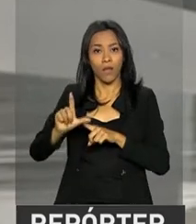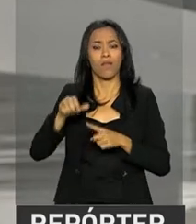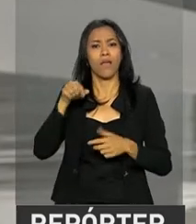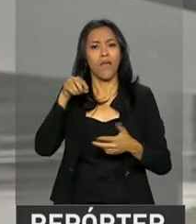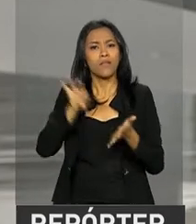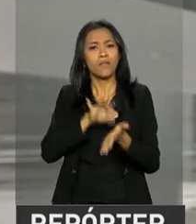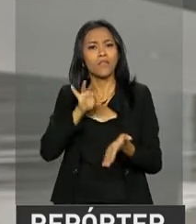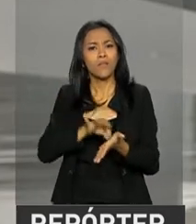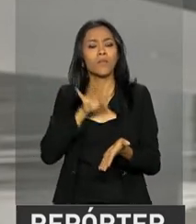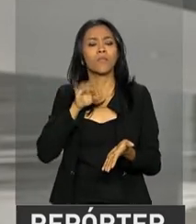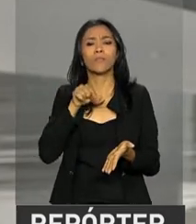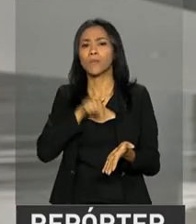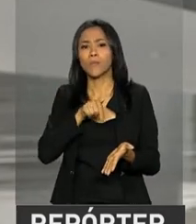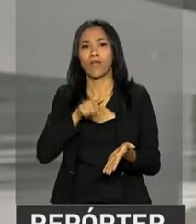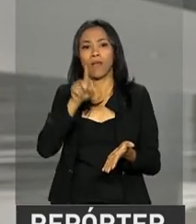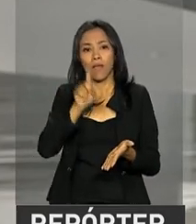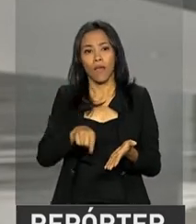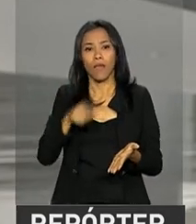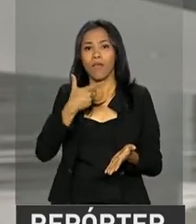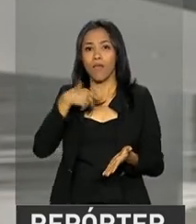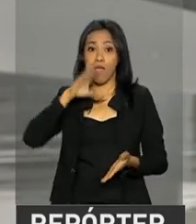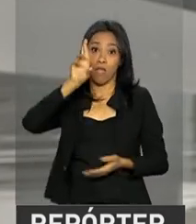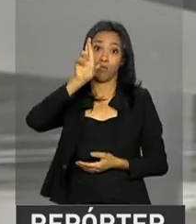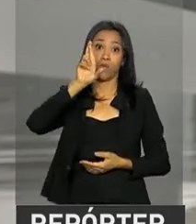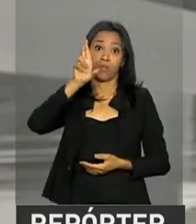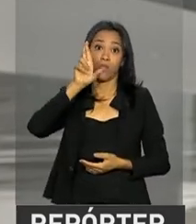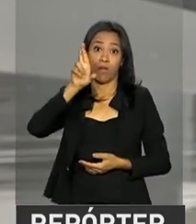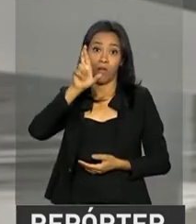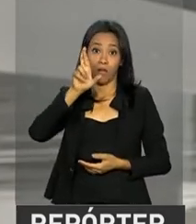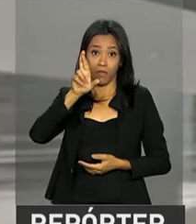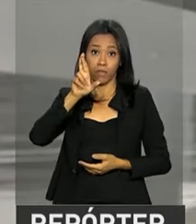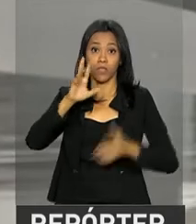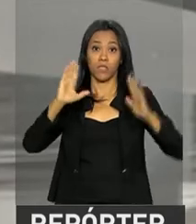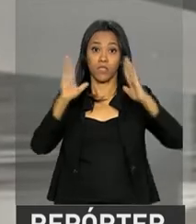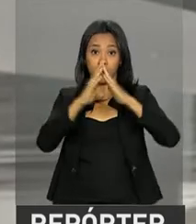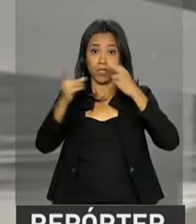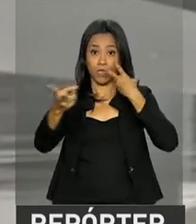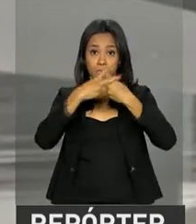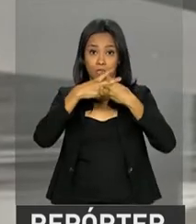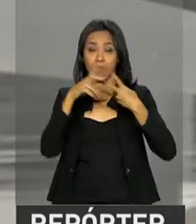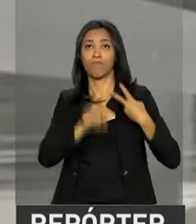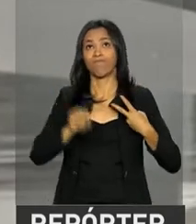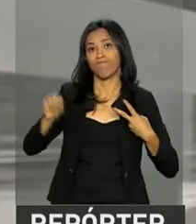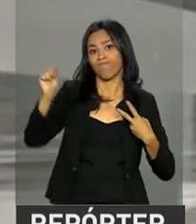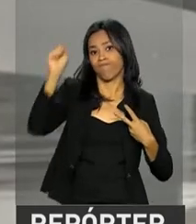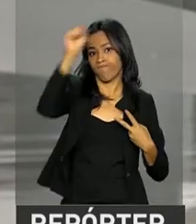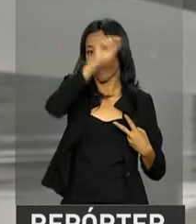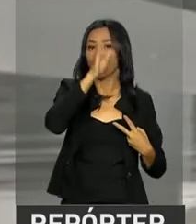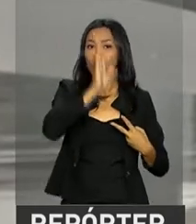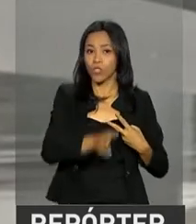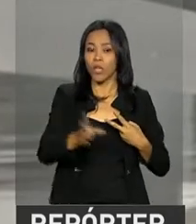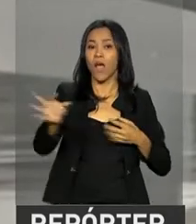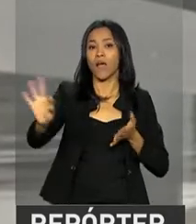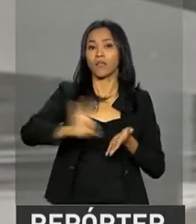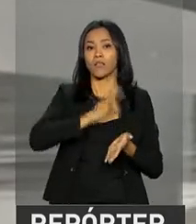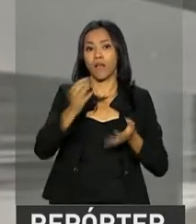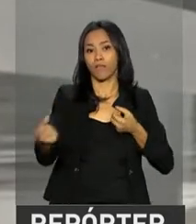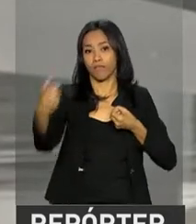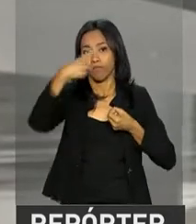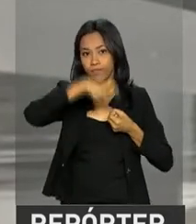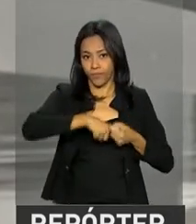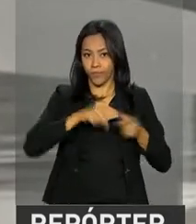devem ser feitas pelos responsáveis é das unidades prisionais que já firmaram termo de adesão